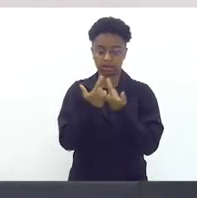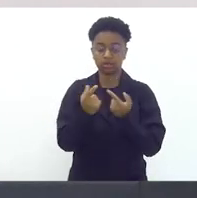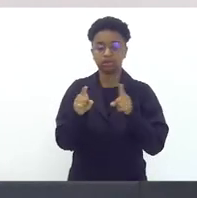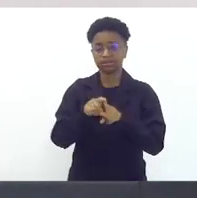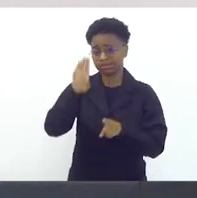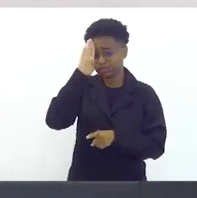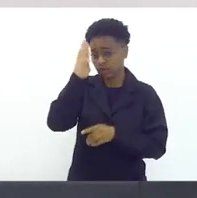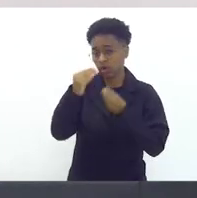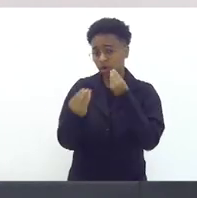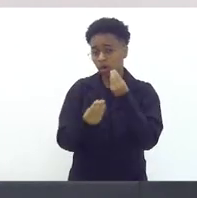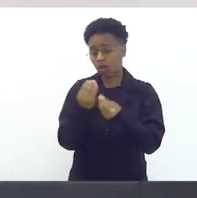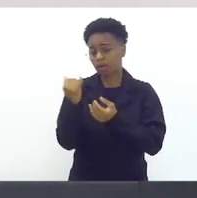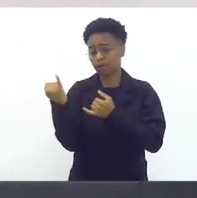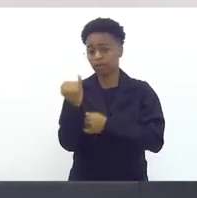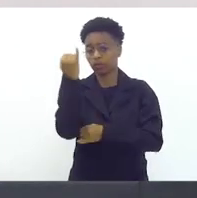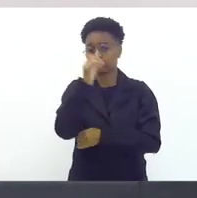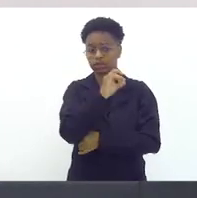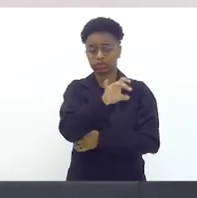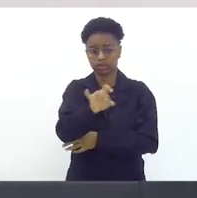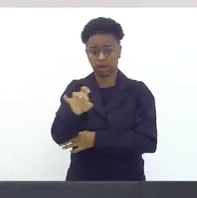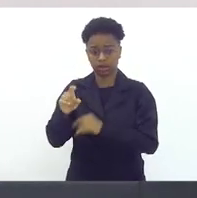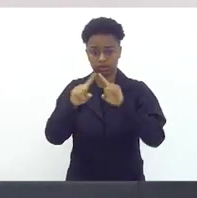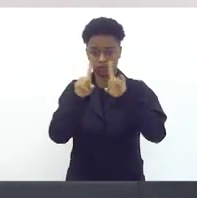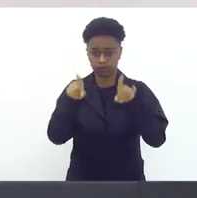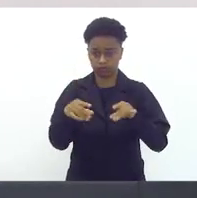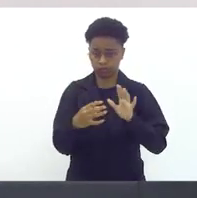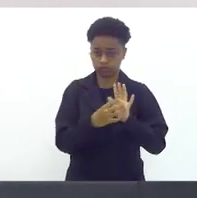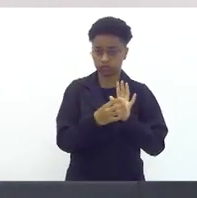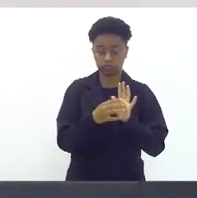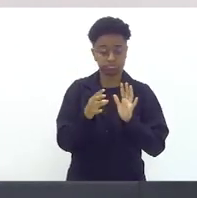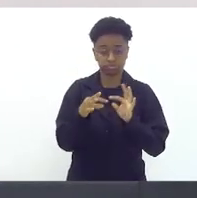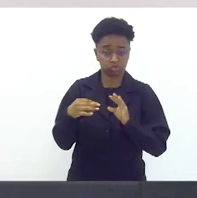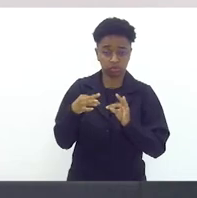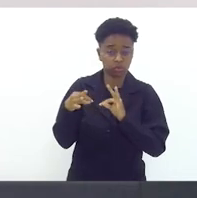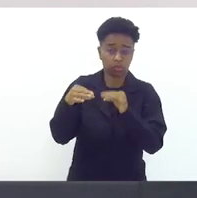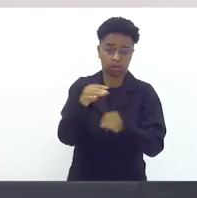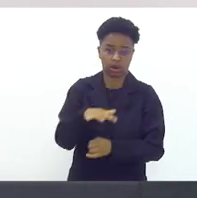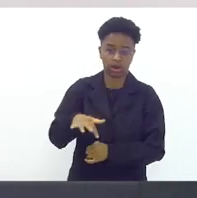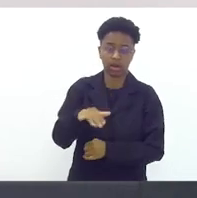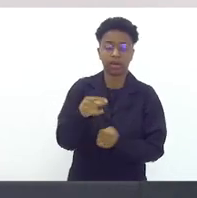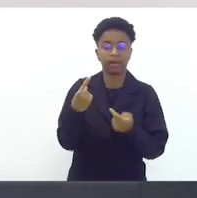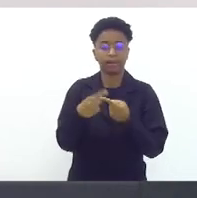de todas as matizes, né? Os servidores que eram